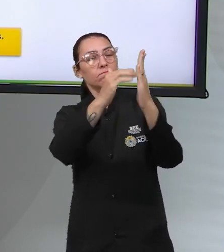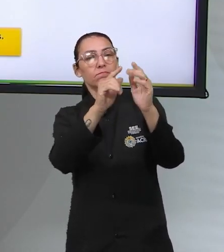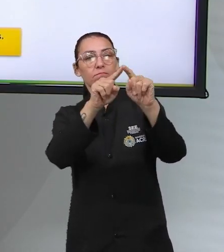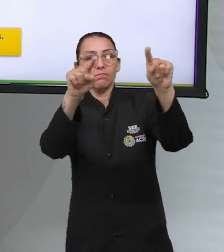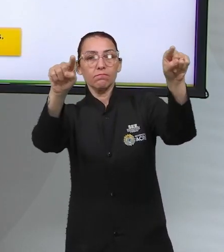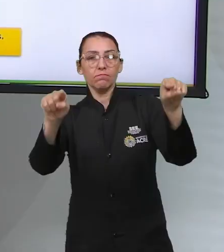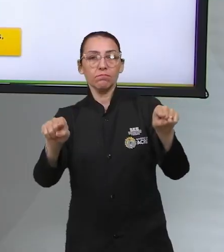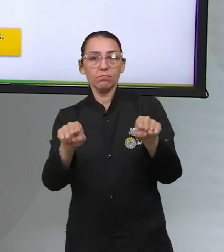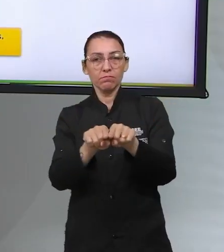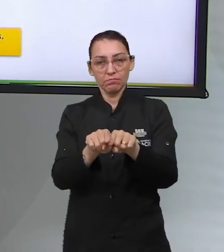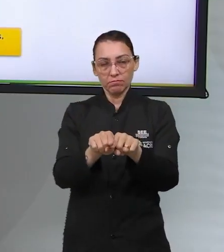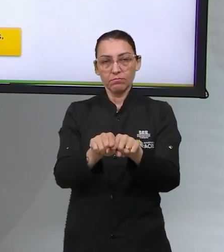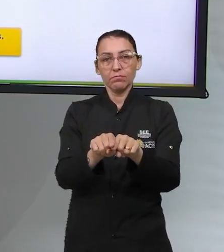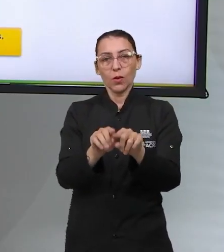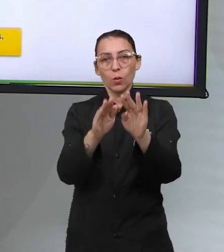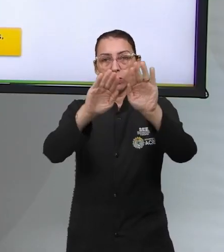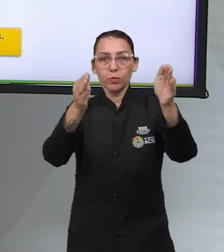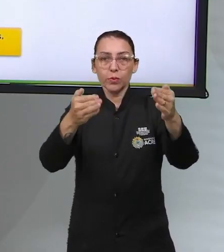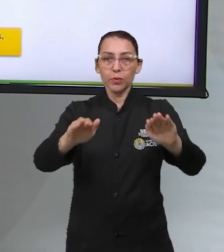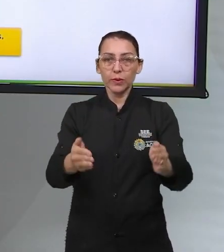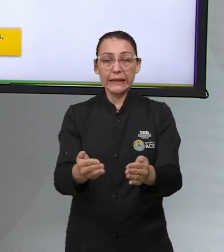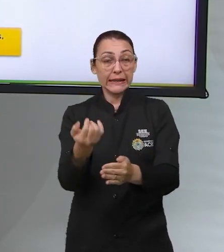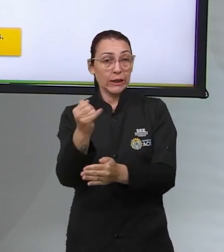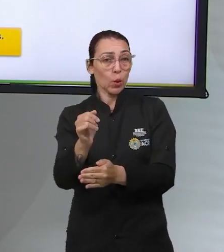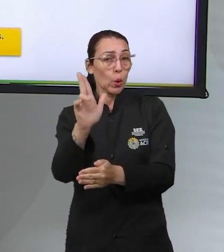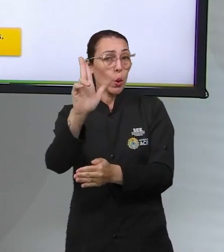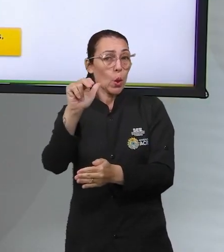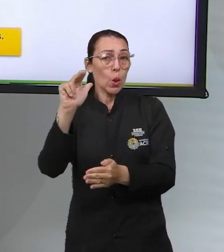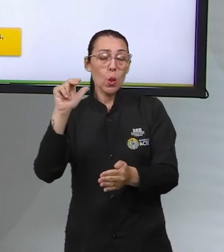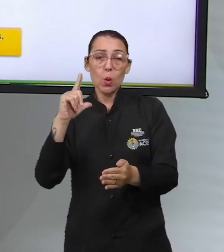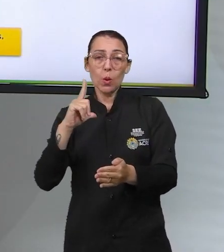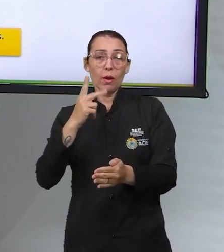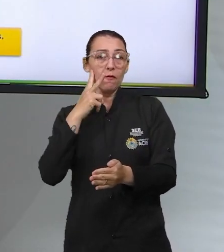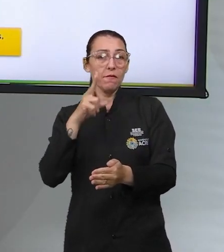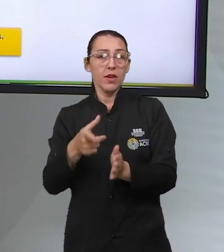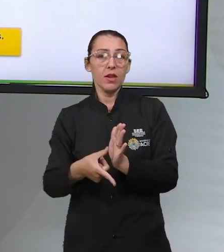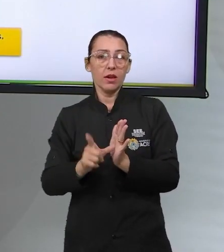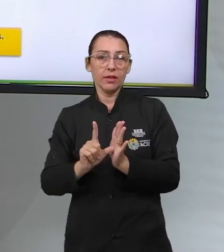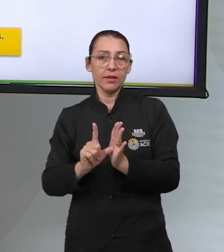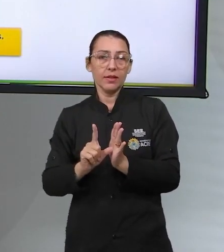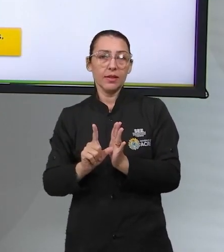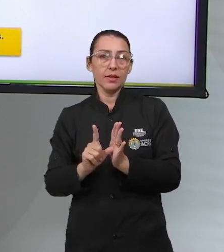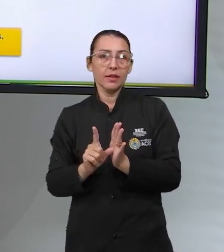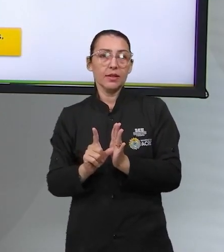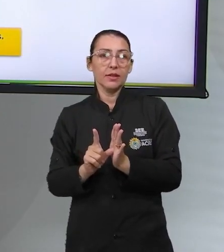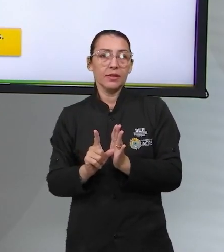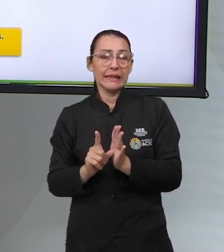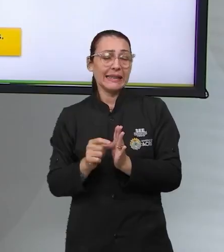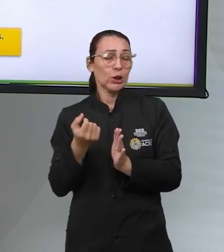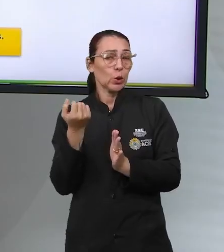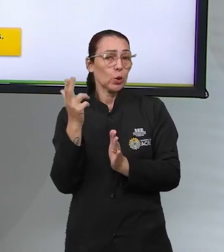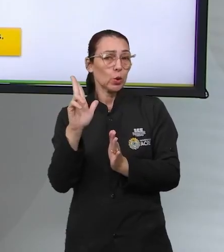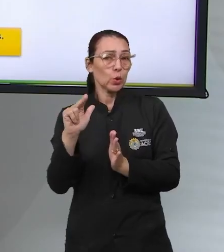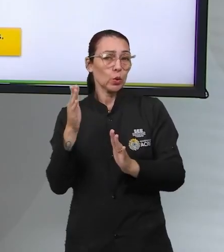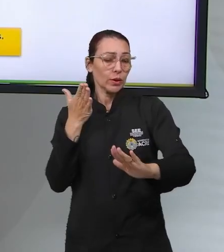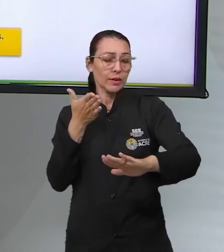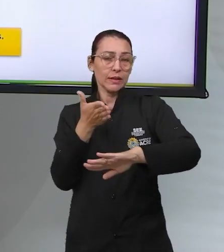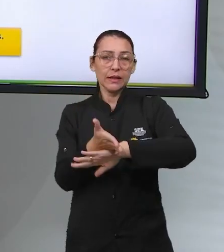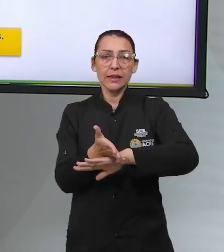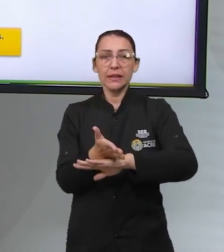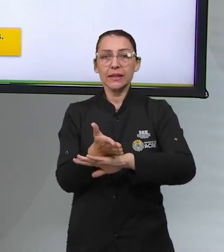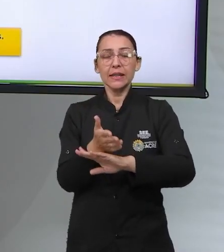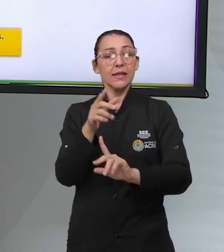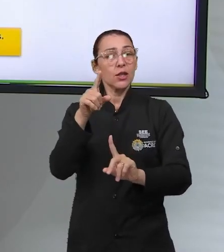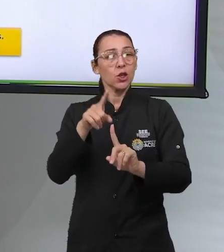ser uma pintura, se eu nunca tive isso? Se eu nunca tive acesso a esse tipo